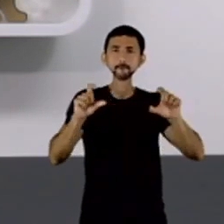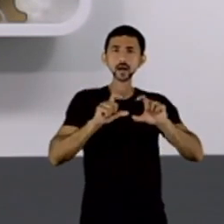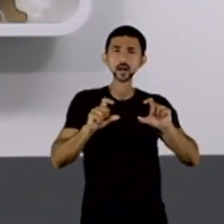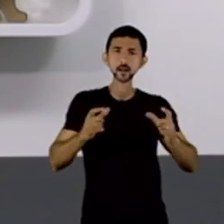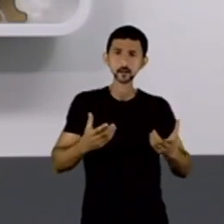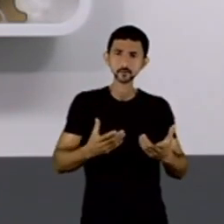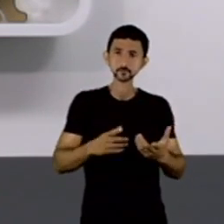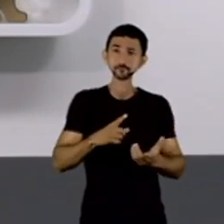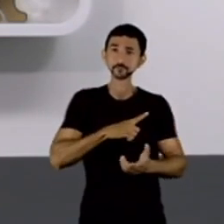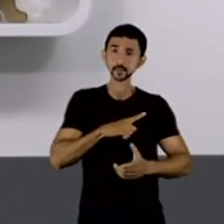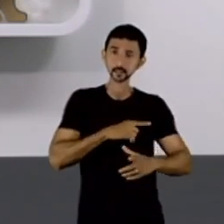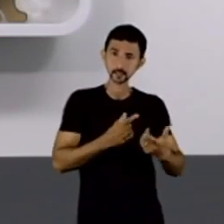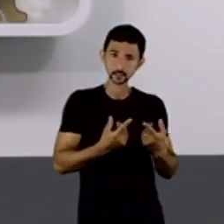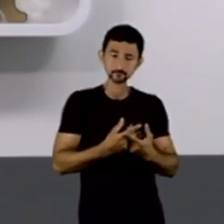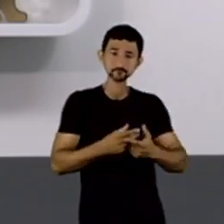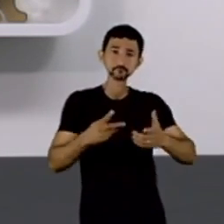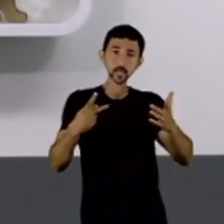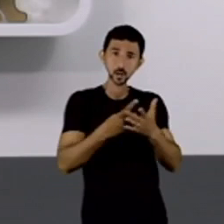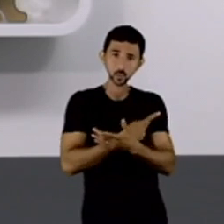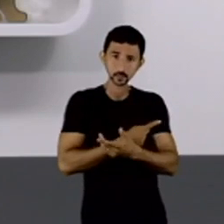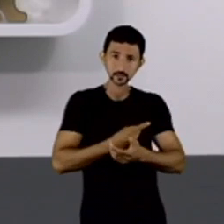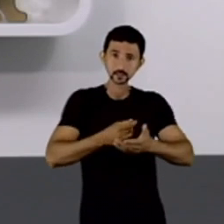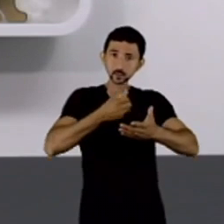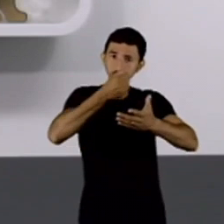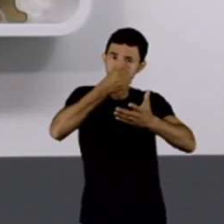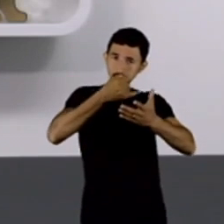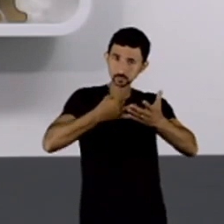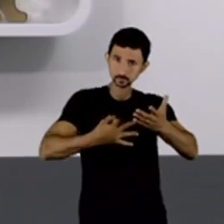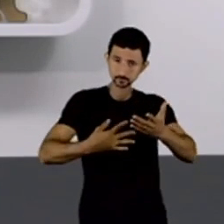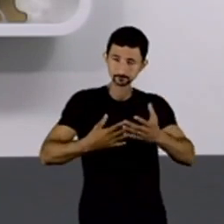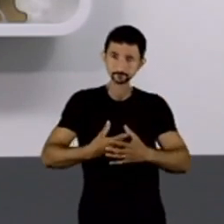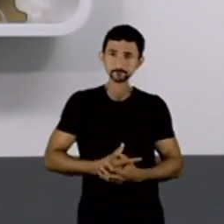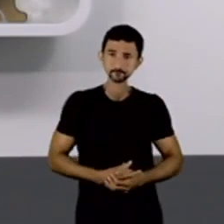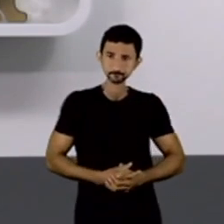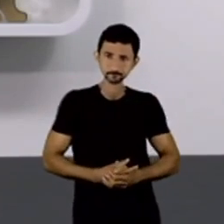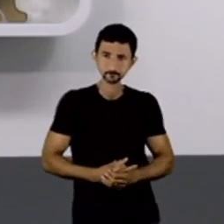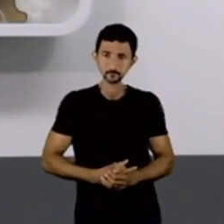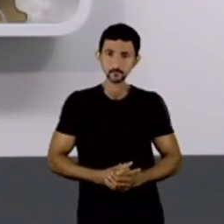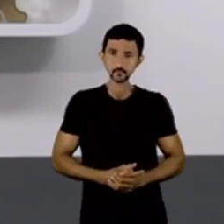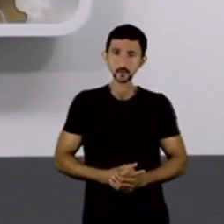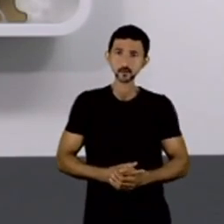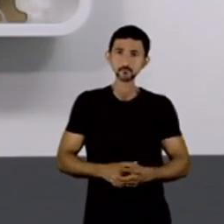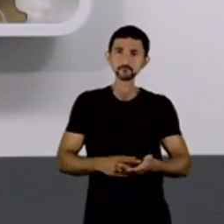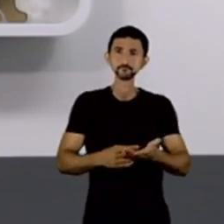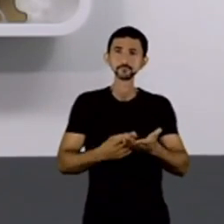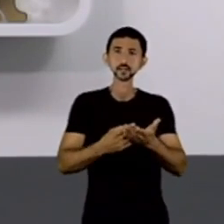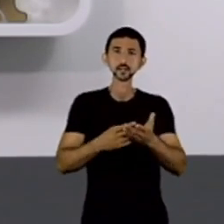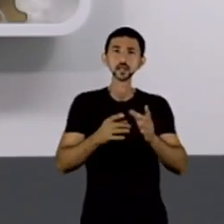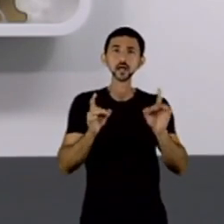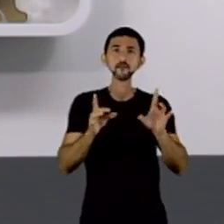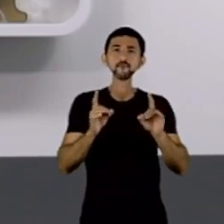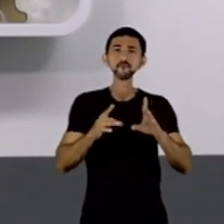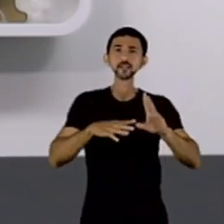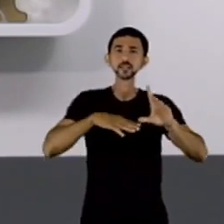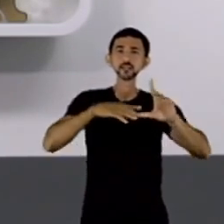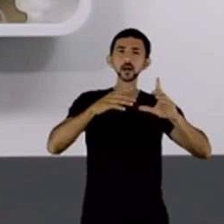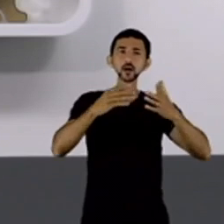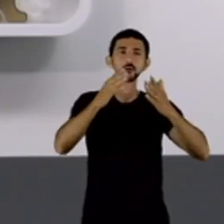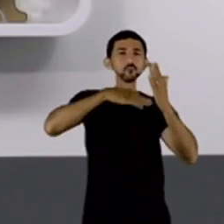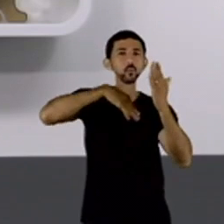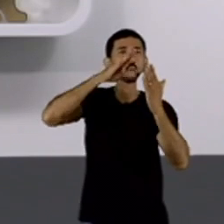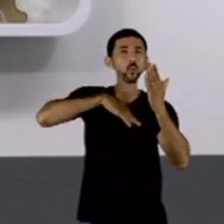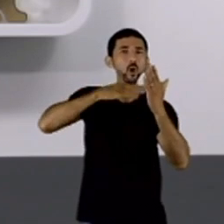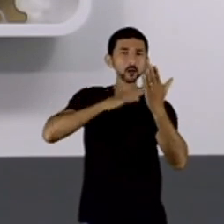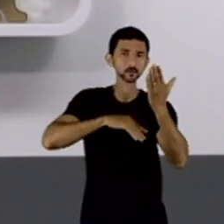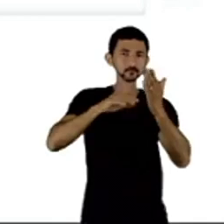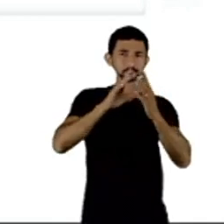parágrafo existe um fato sendo narrado, tá bem? A venda de uma valiosa obra de